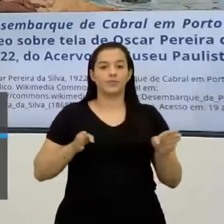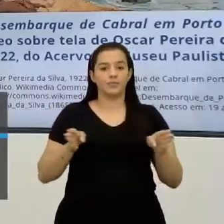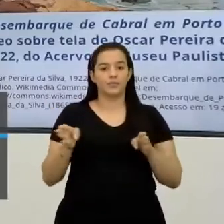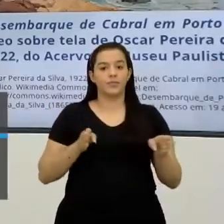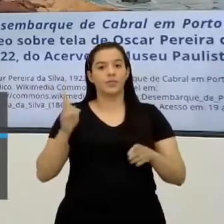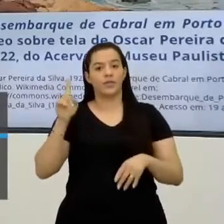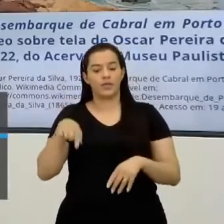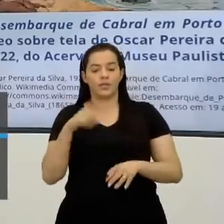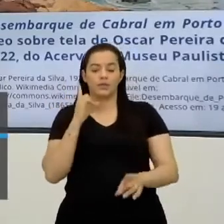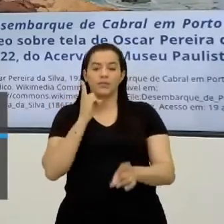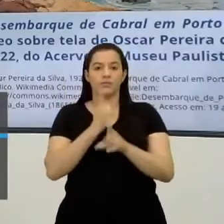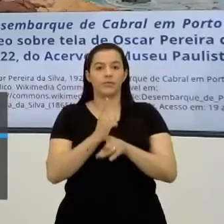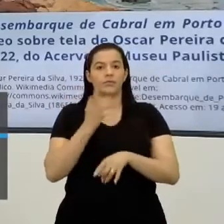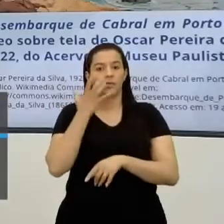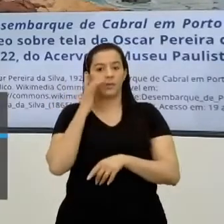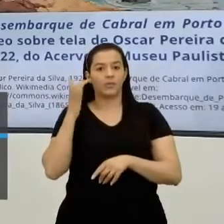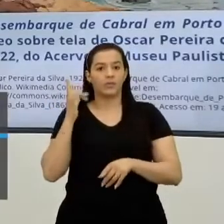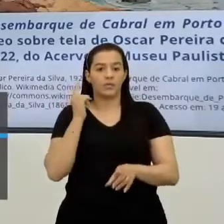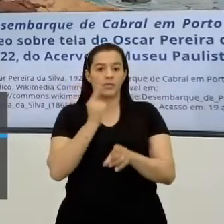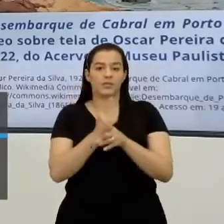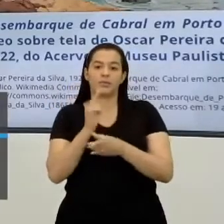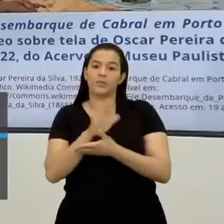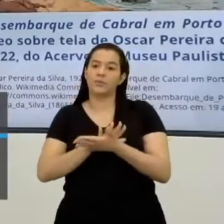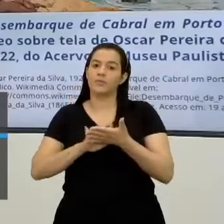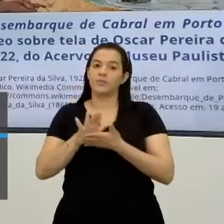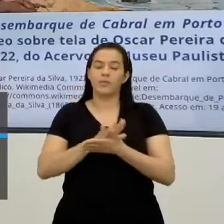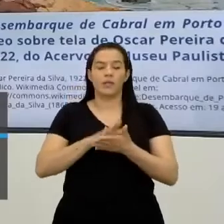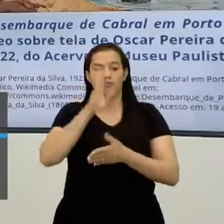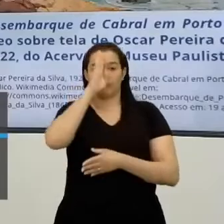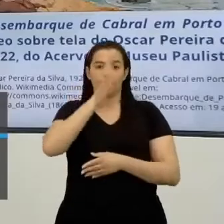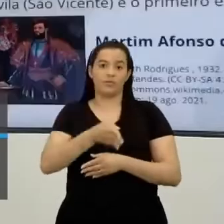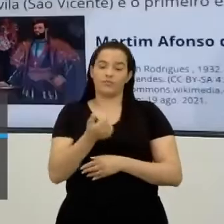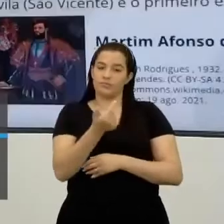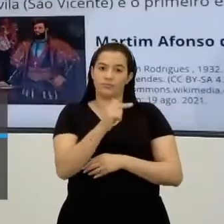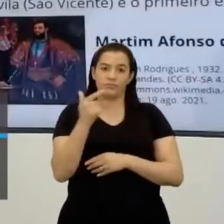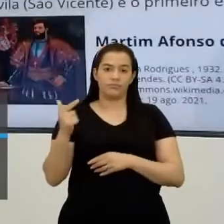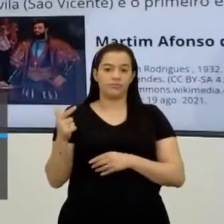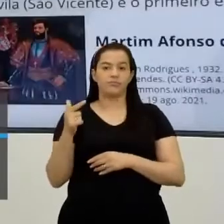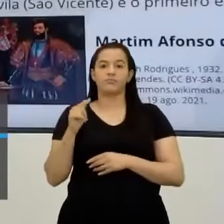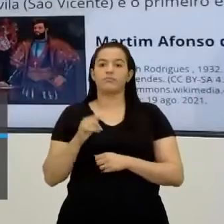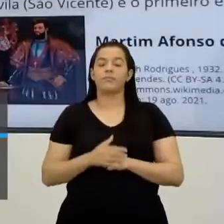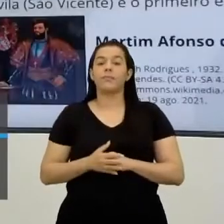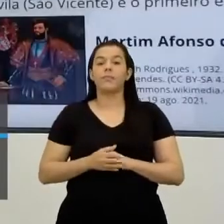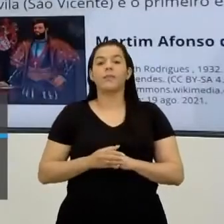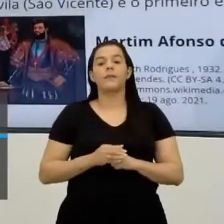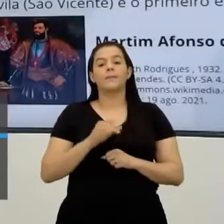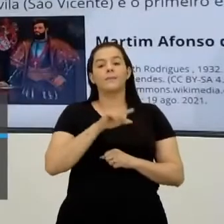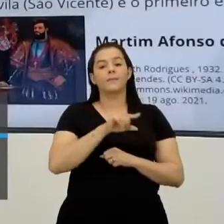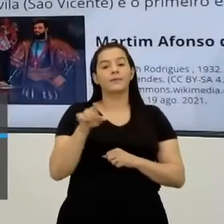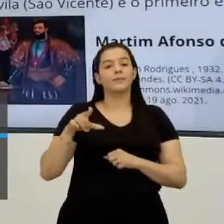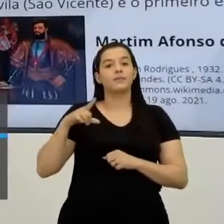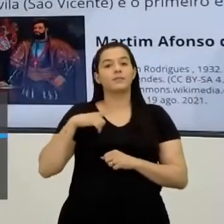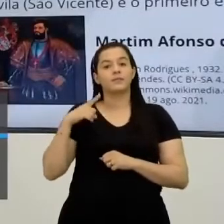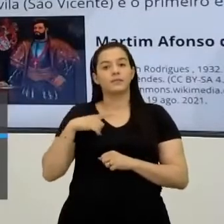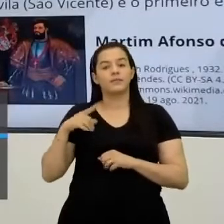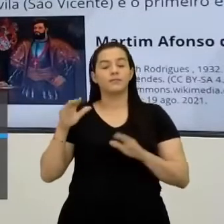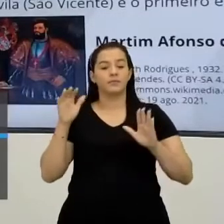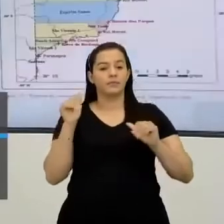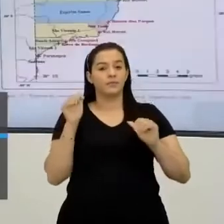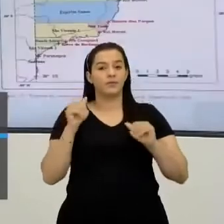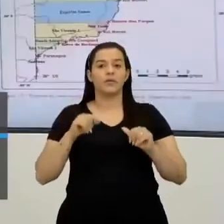era encontrar ouro, só que eles não encontraram ouro logo de cara, né? Aqui na América Portuguesa não, mas na porção espanhola